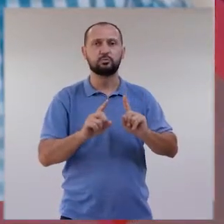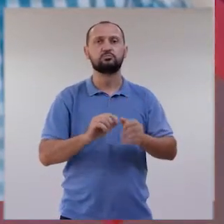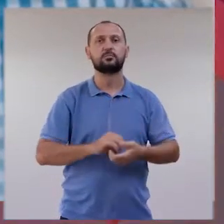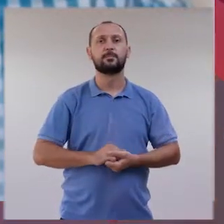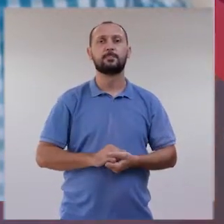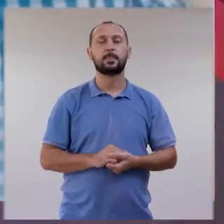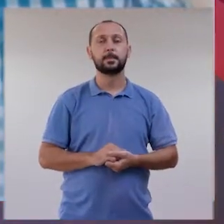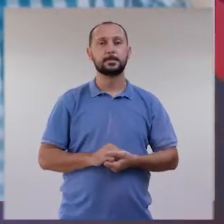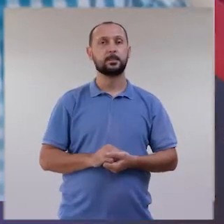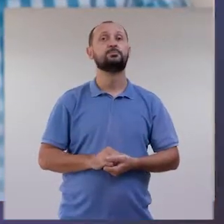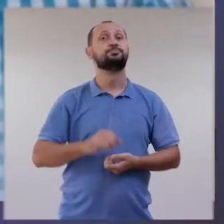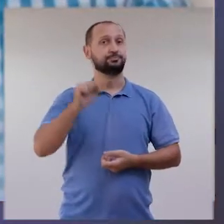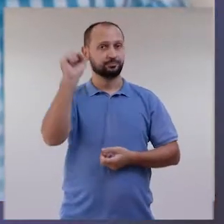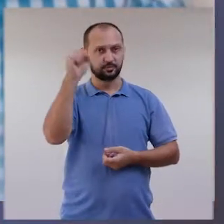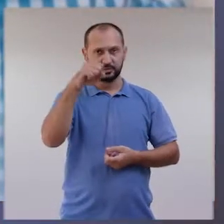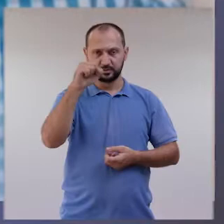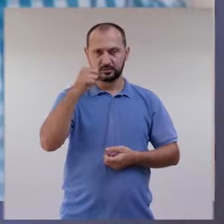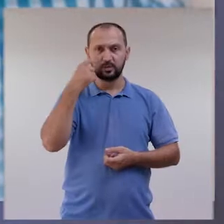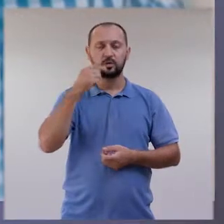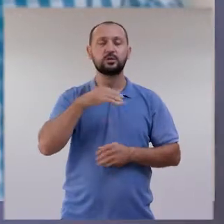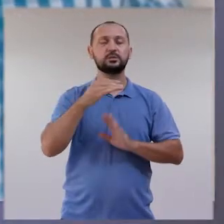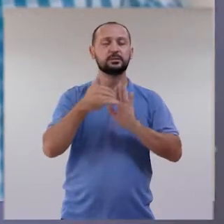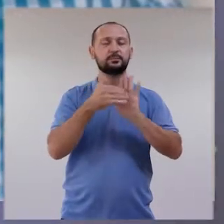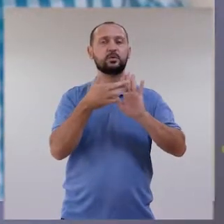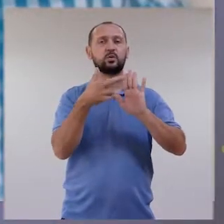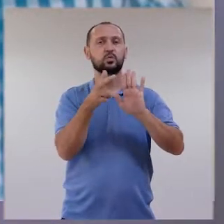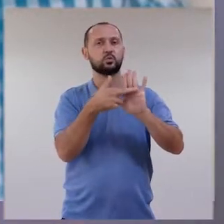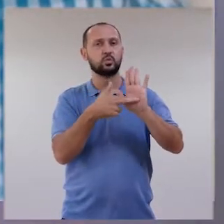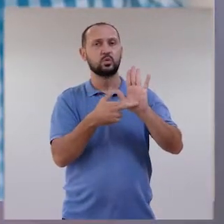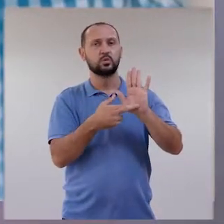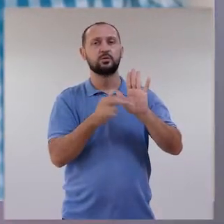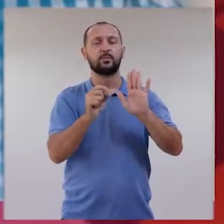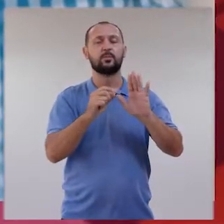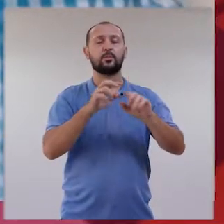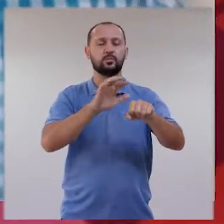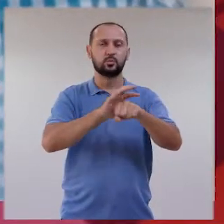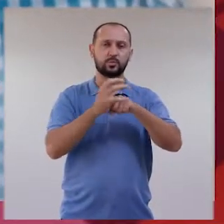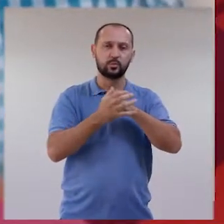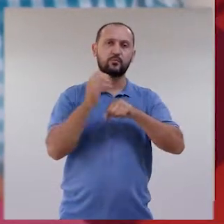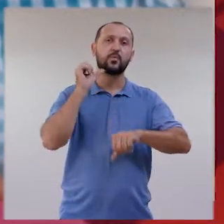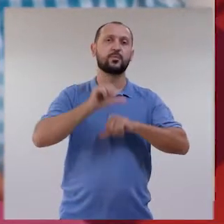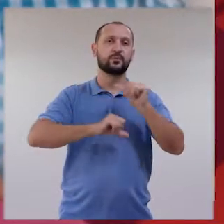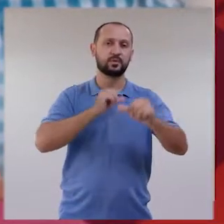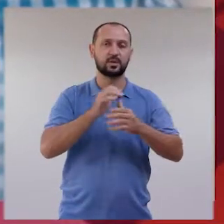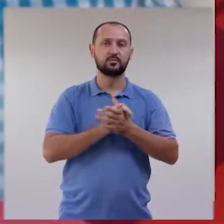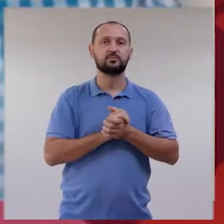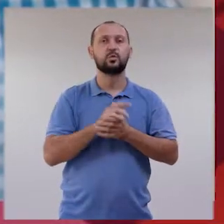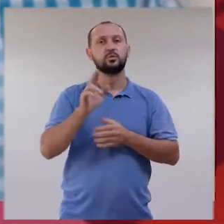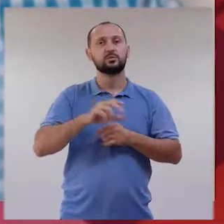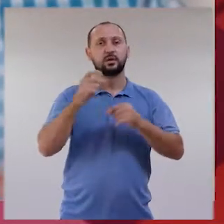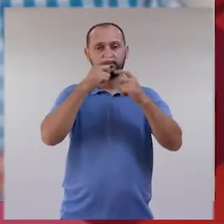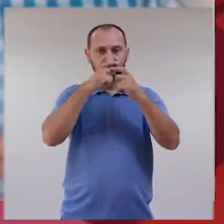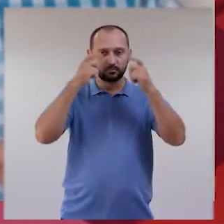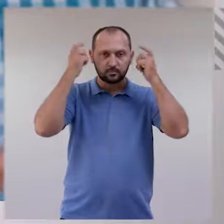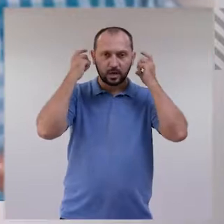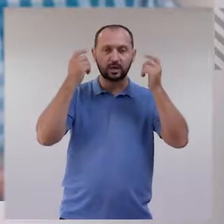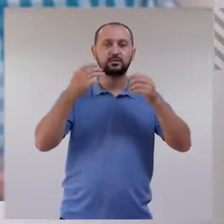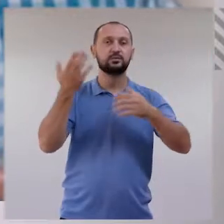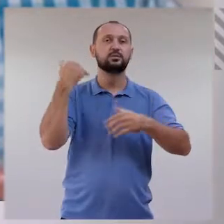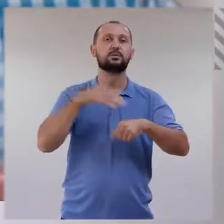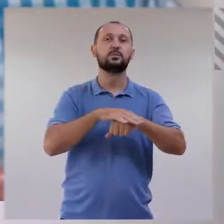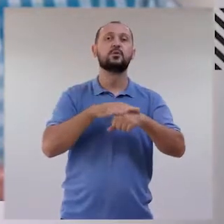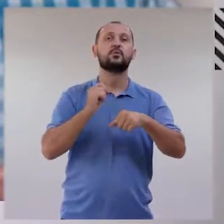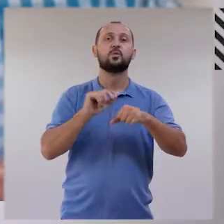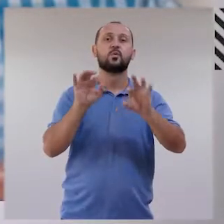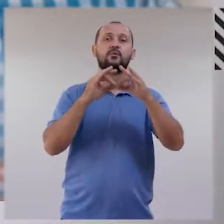esses protocolos? Sim, né? Todo o protocolo, vamos dizer assim, no sentido do Covid foi mudado, né? O uso de máscara, quando